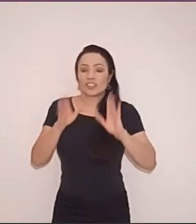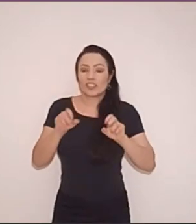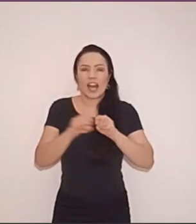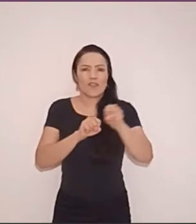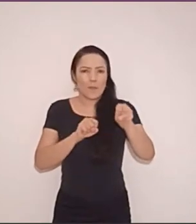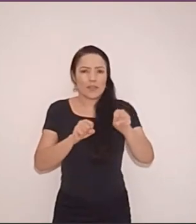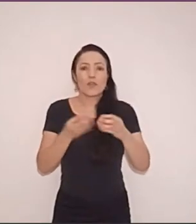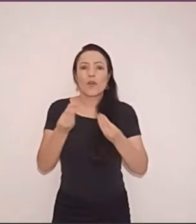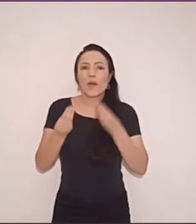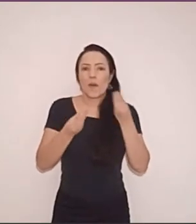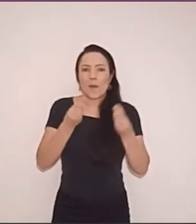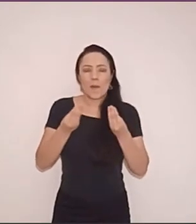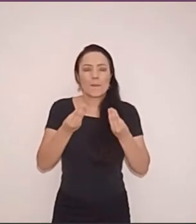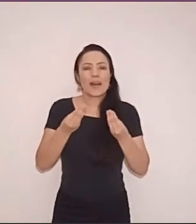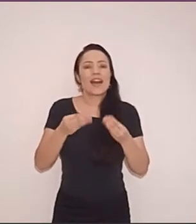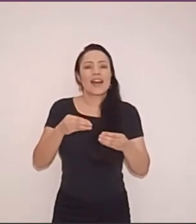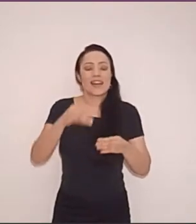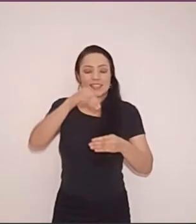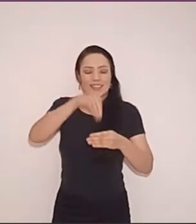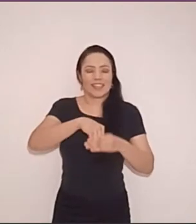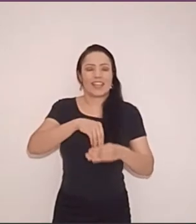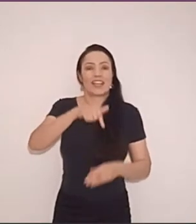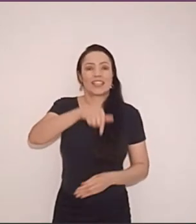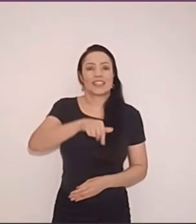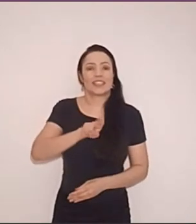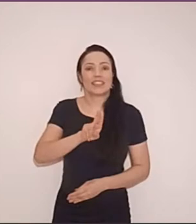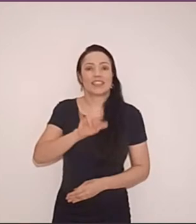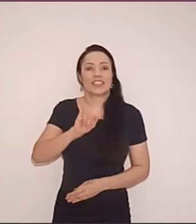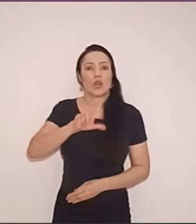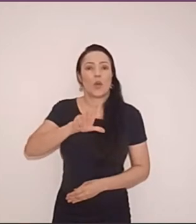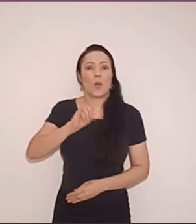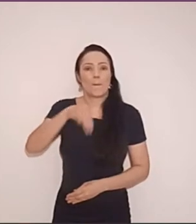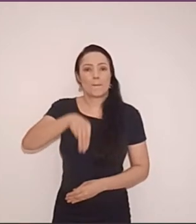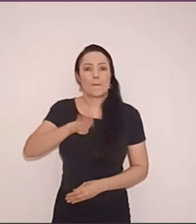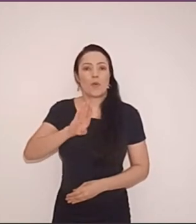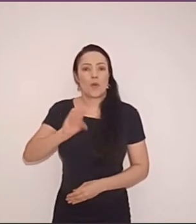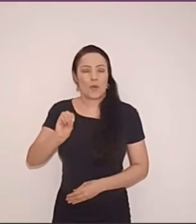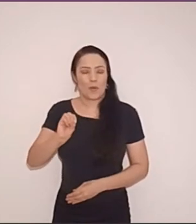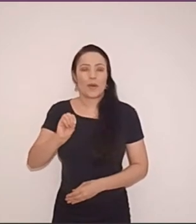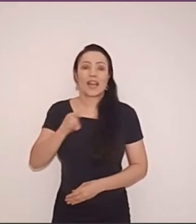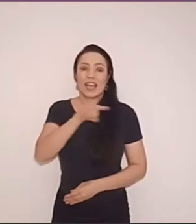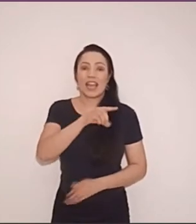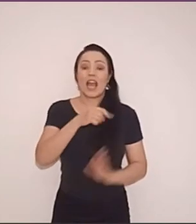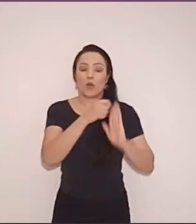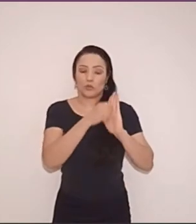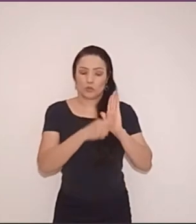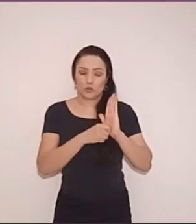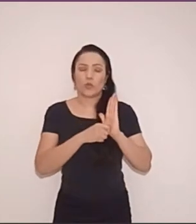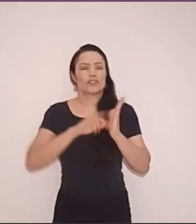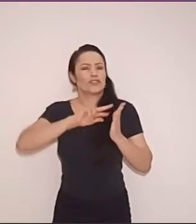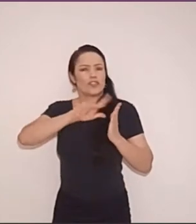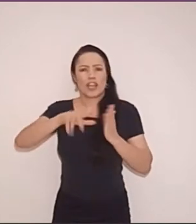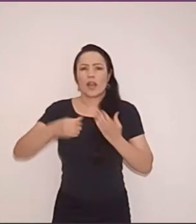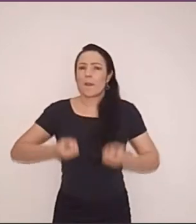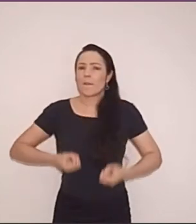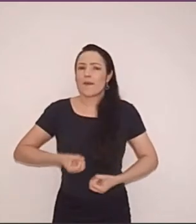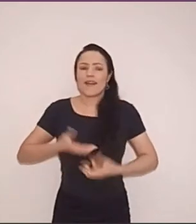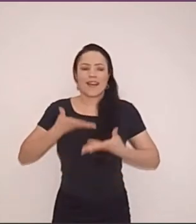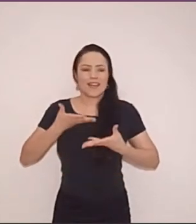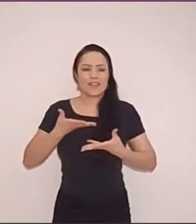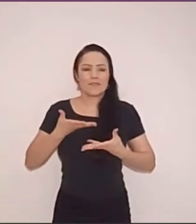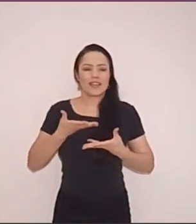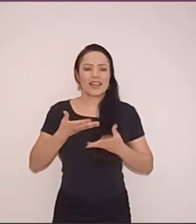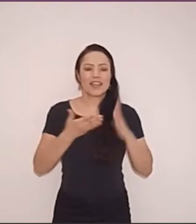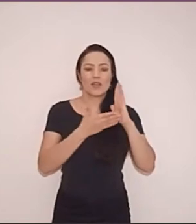do Ofício moradores do Quilombo saco Curtume em São João do Piauí e autor de artigos poemas e dos